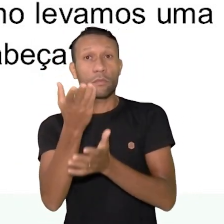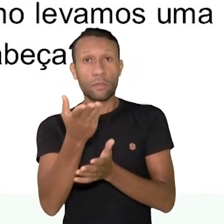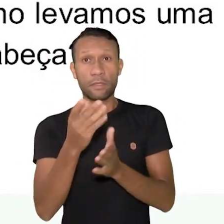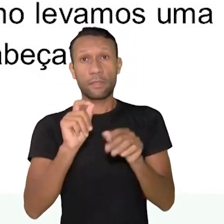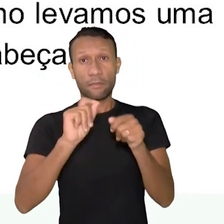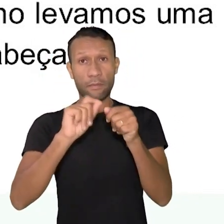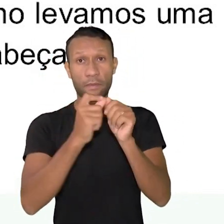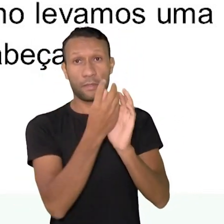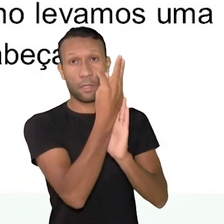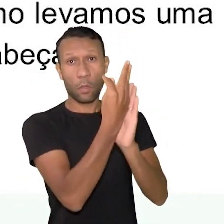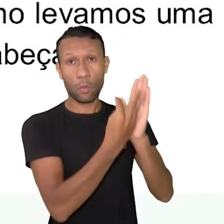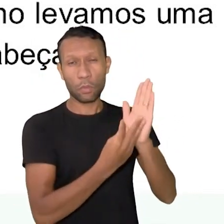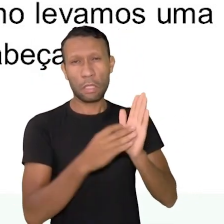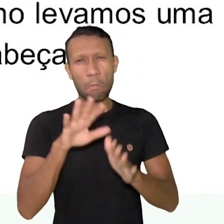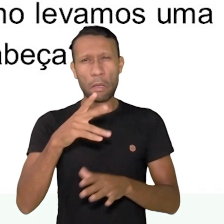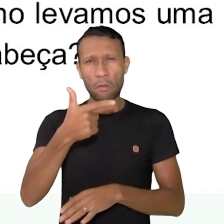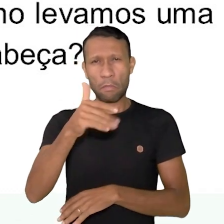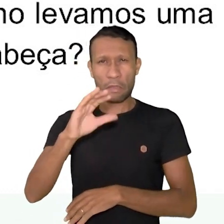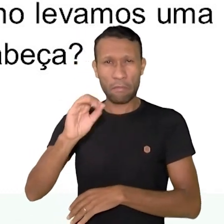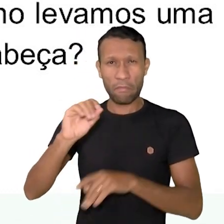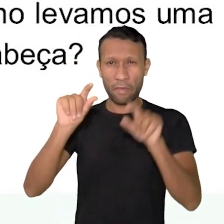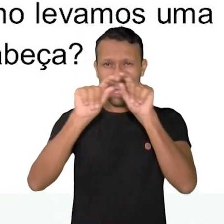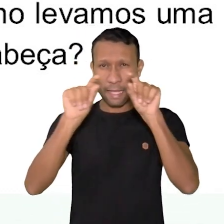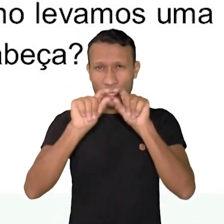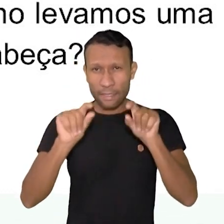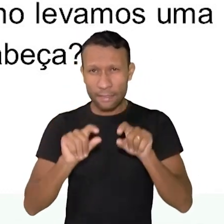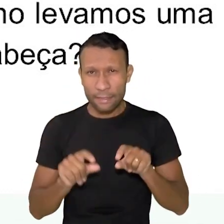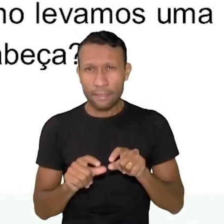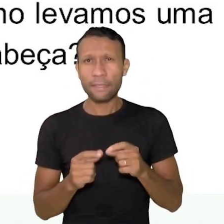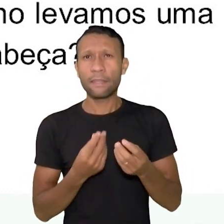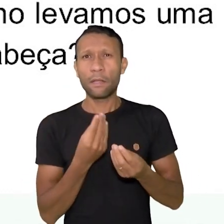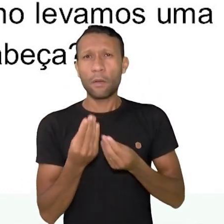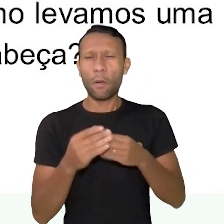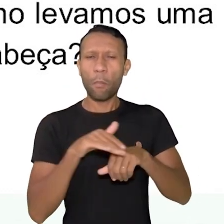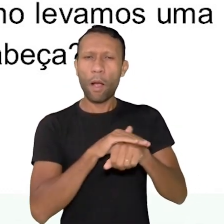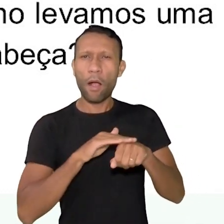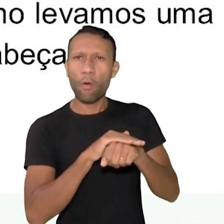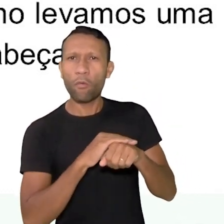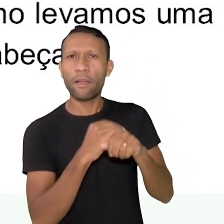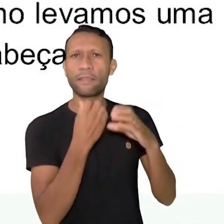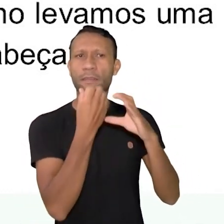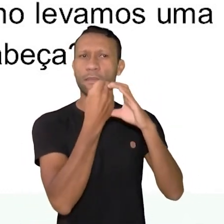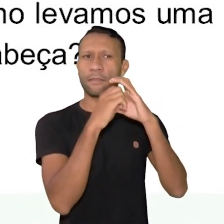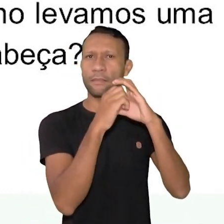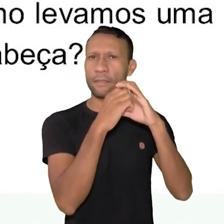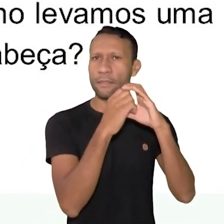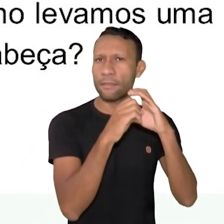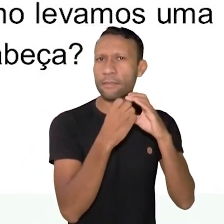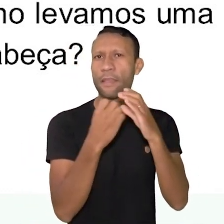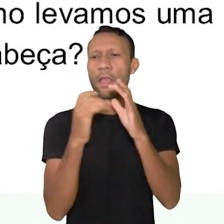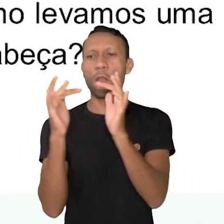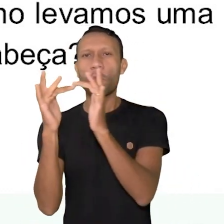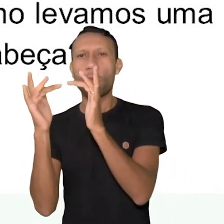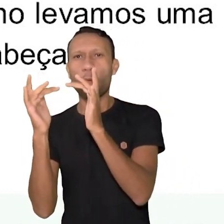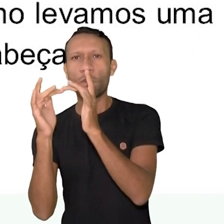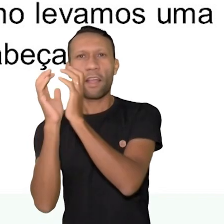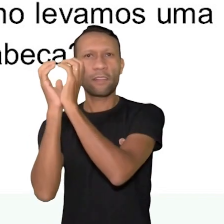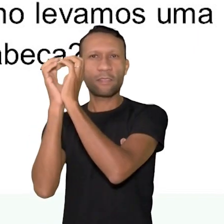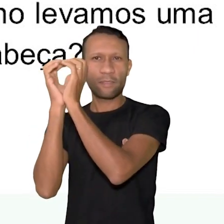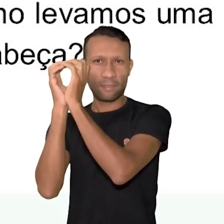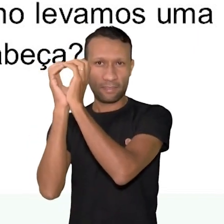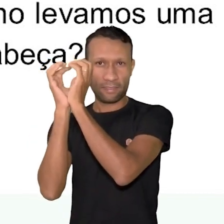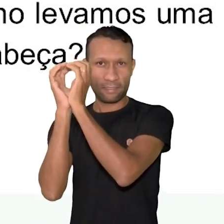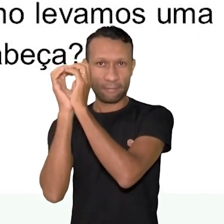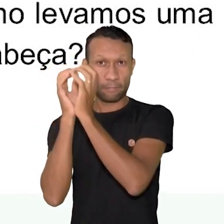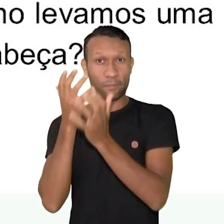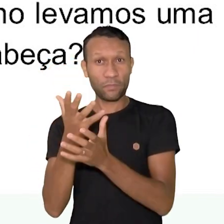linhas que possa explicar como ocorre a conversa entre todas as células desse órgão tão importante. Então, vocês vão pegar isso que eu